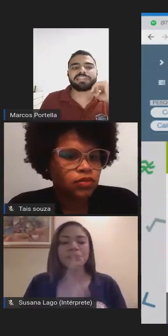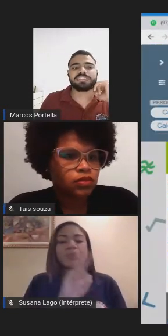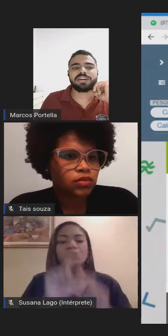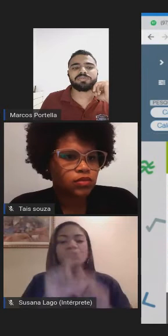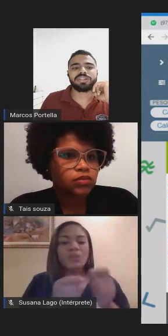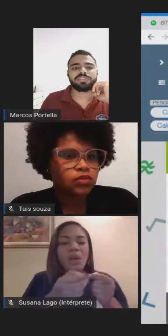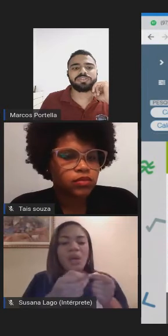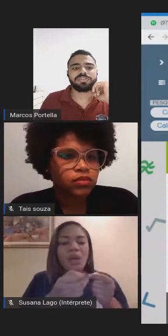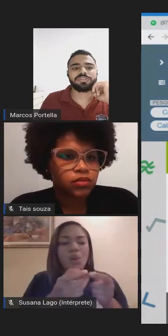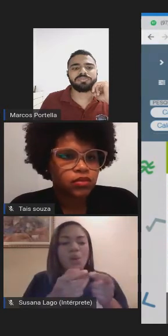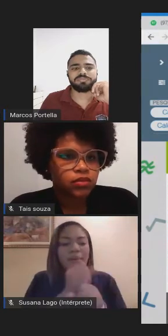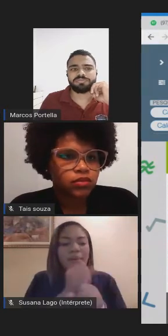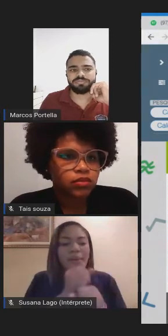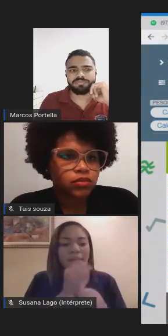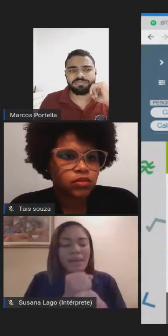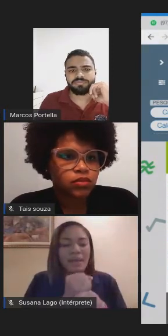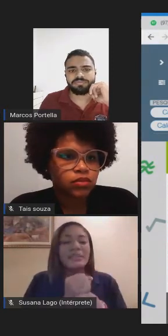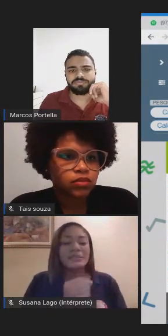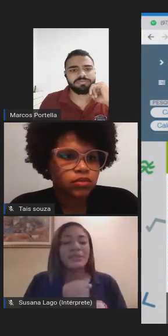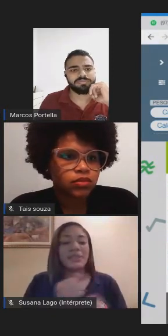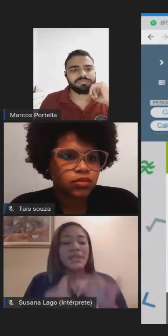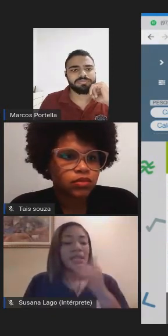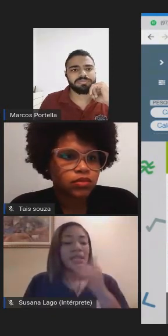pega a tensão do resistor